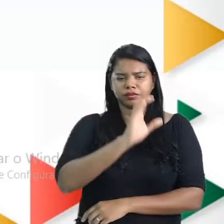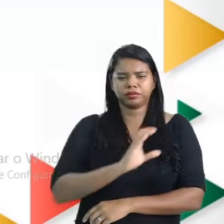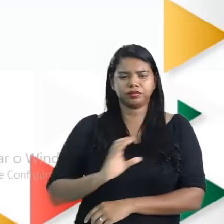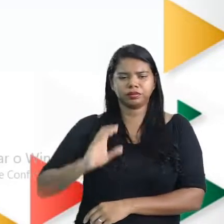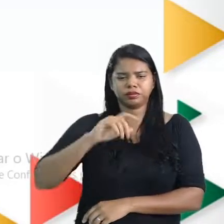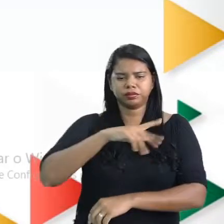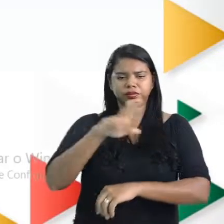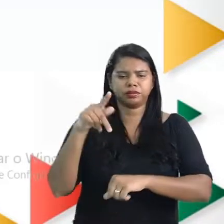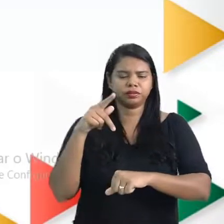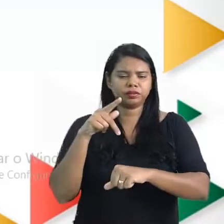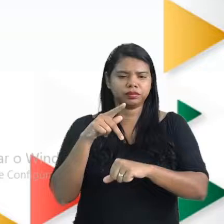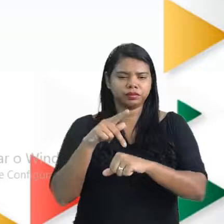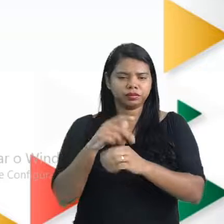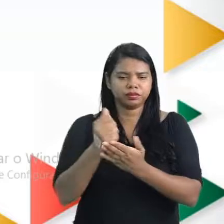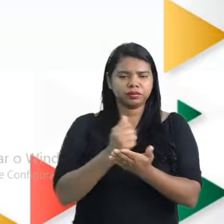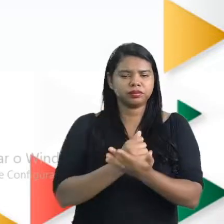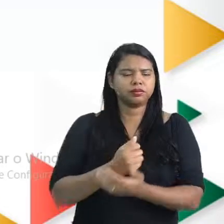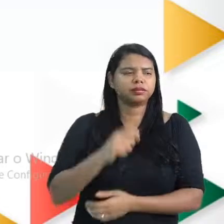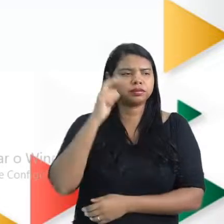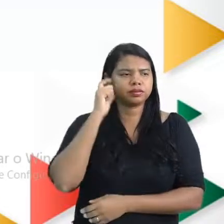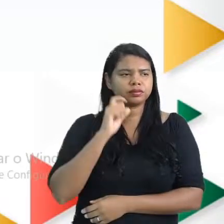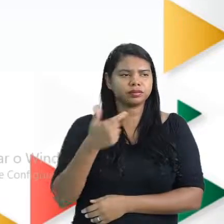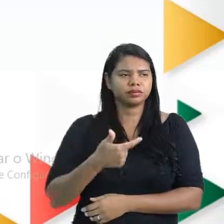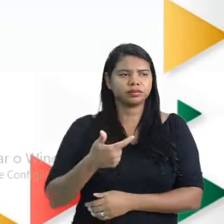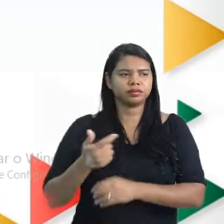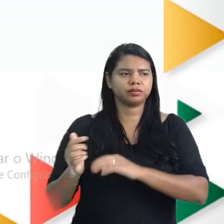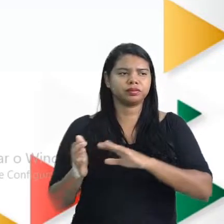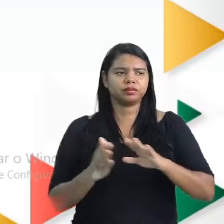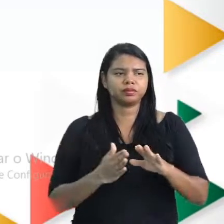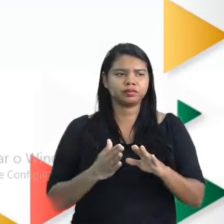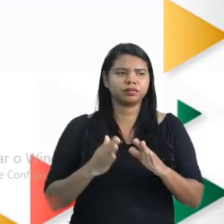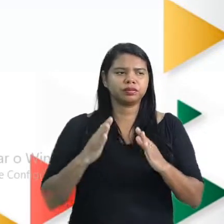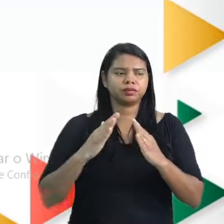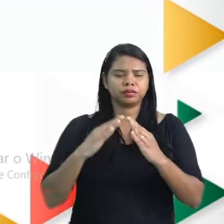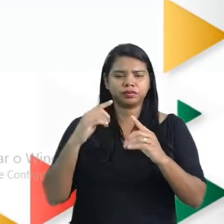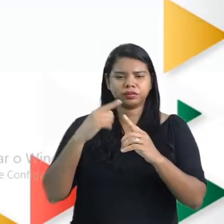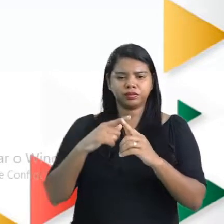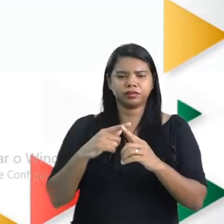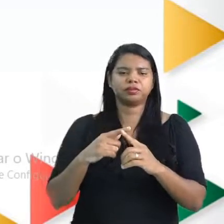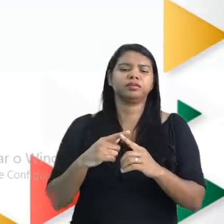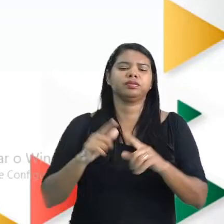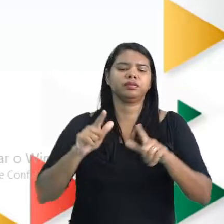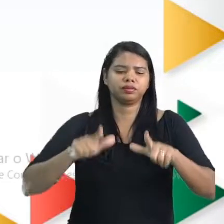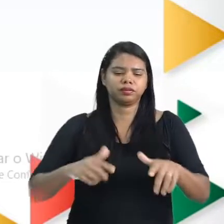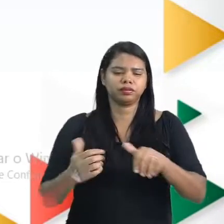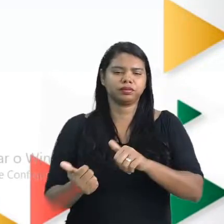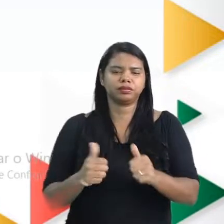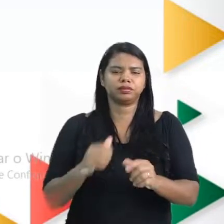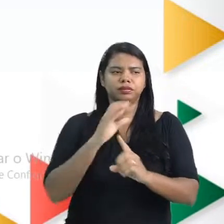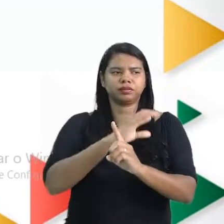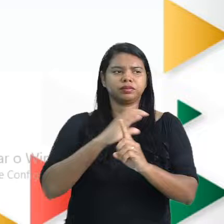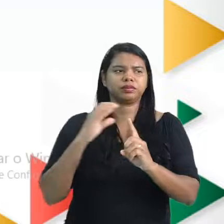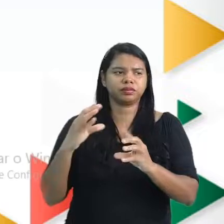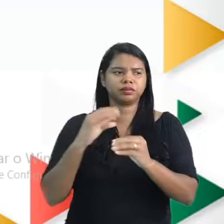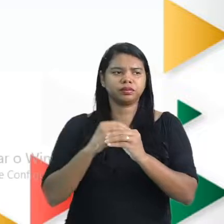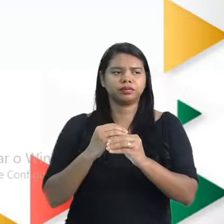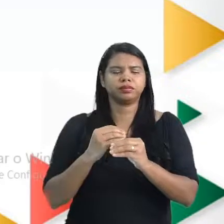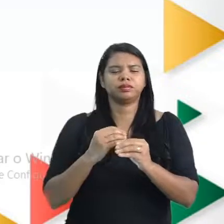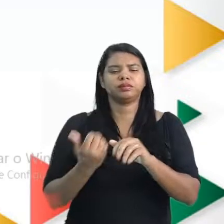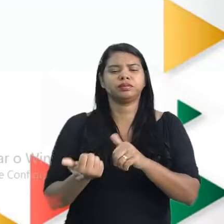sob a autorização de Dom Pedro II, e o pequeno templo serviu de lugar de cultos para os